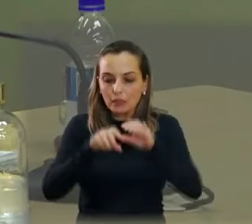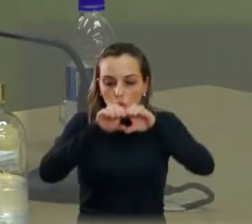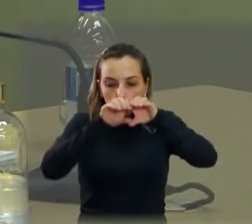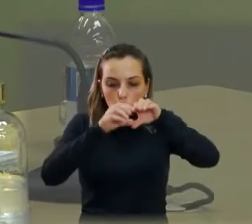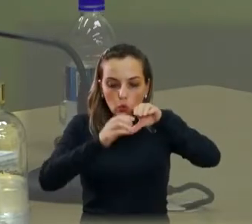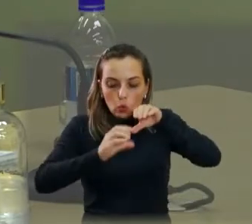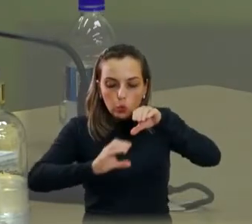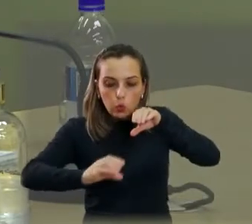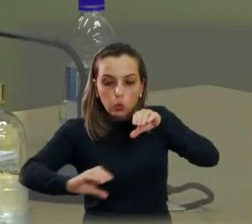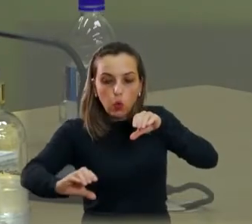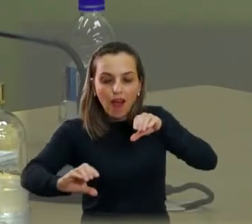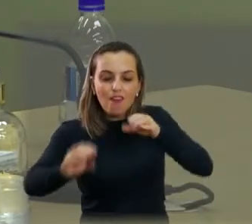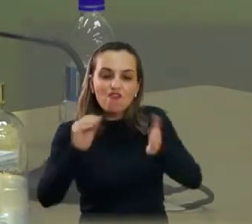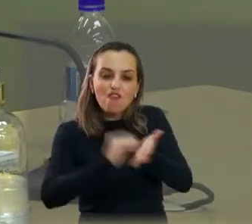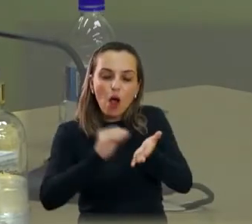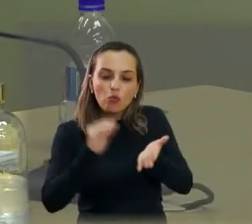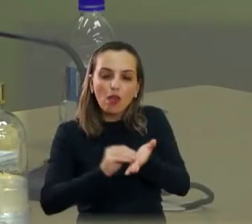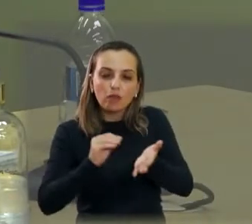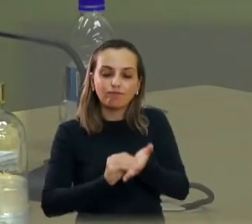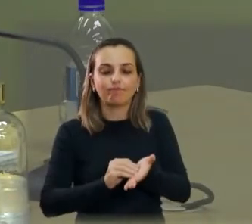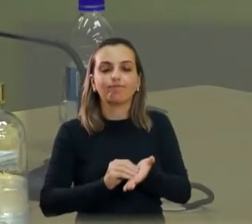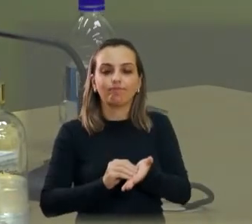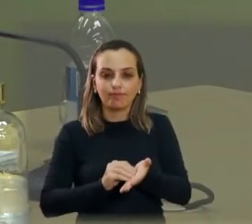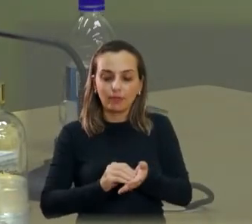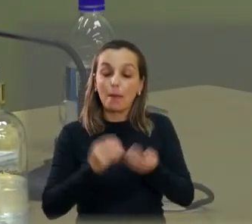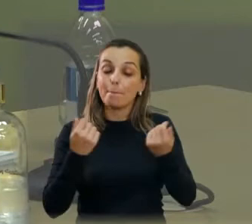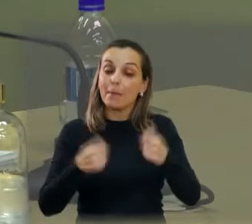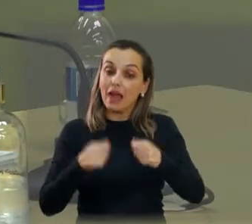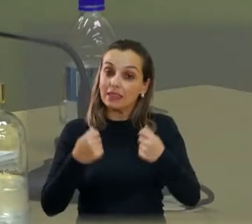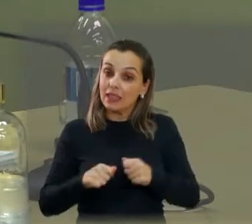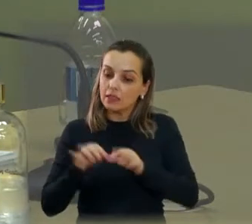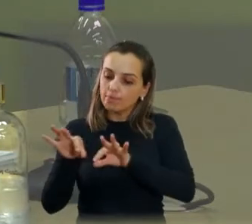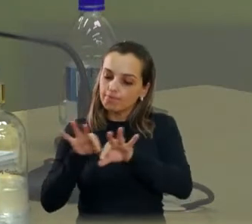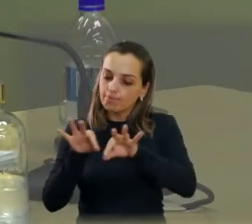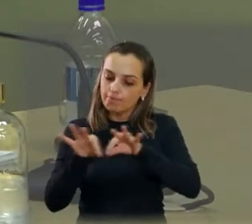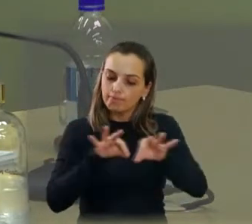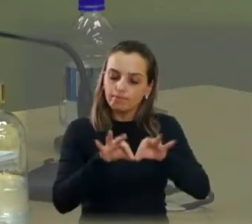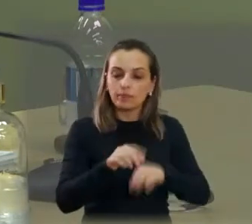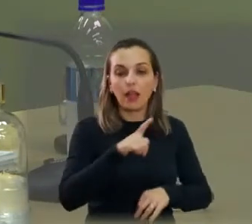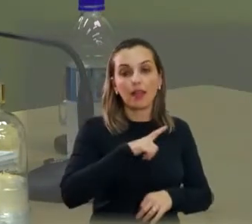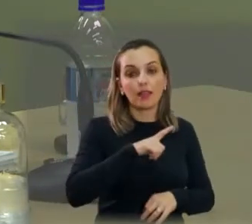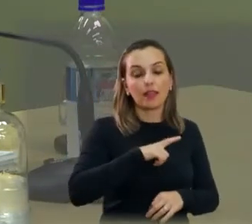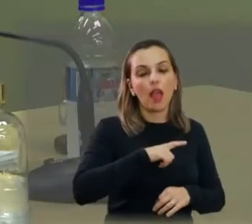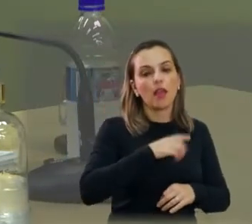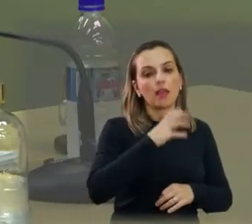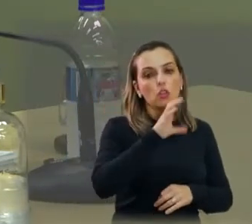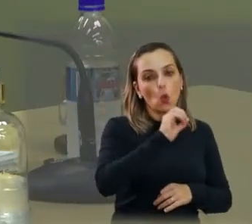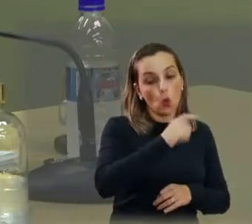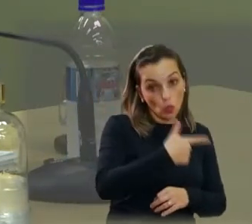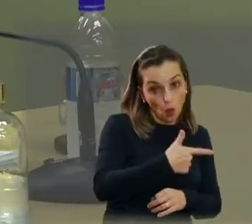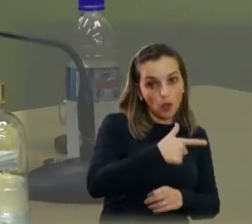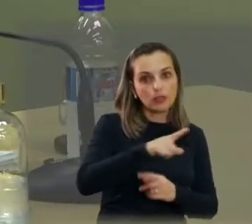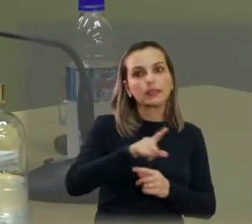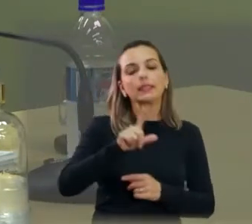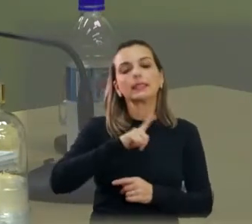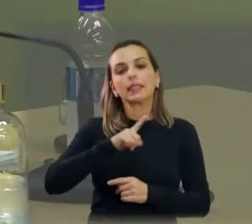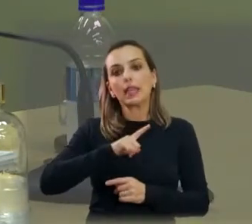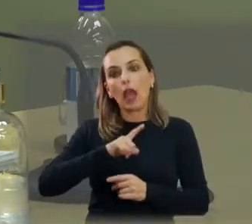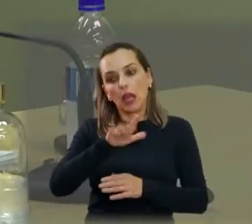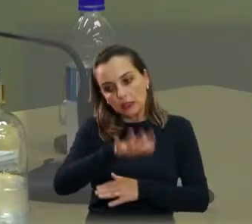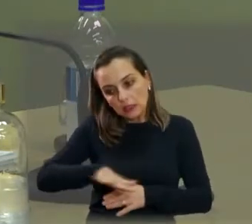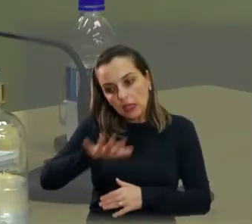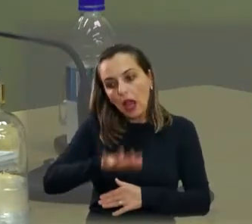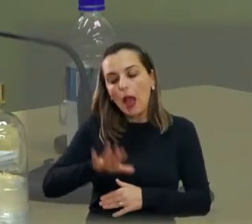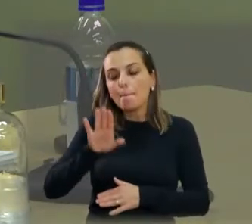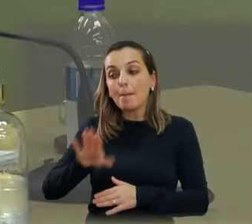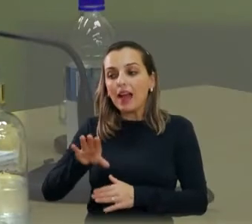precisa para todos esses equipamentos funcionar. Então, tem oxigênio, tem usina, tem tudo, mas não consegue ter essa